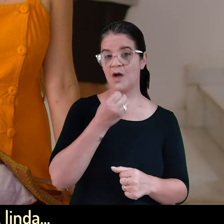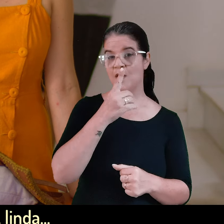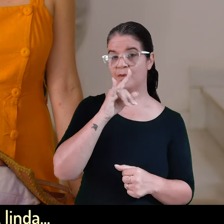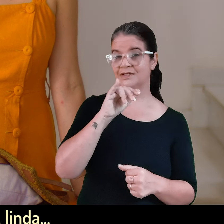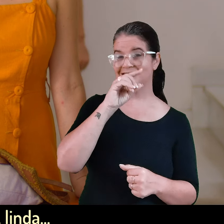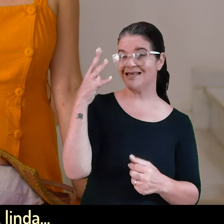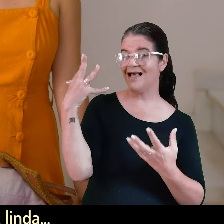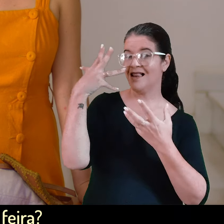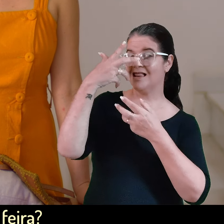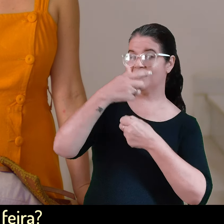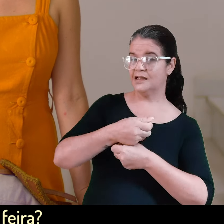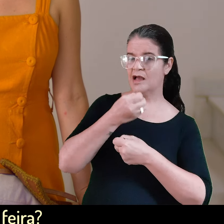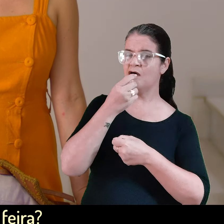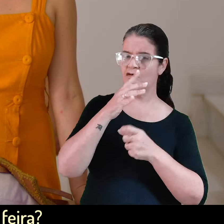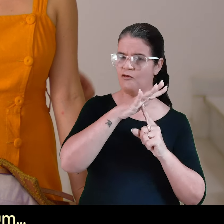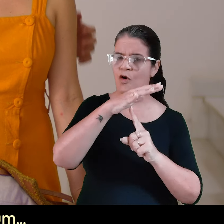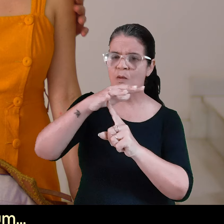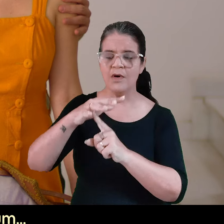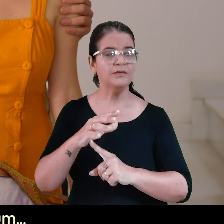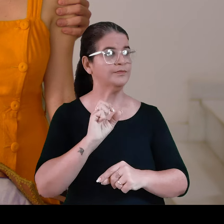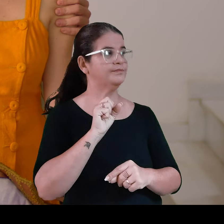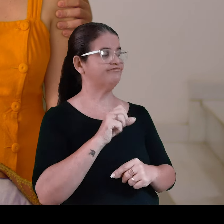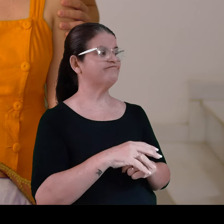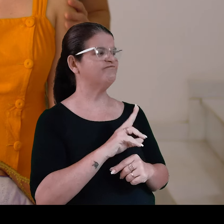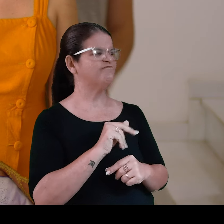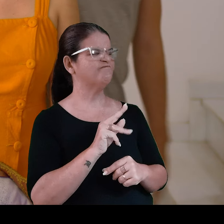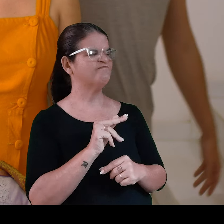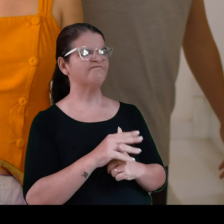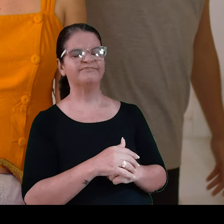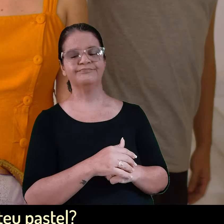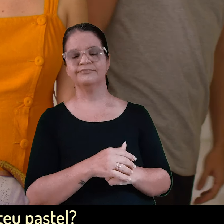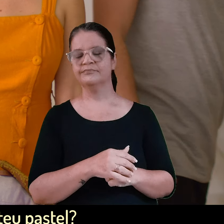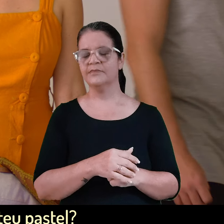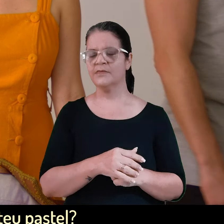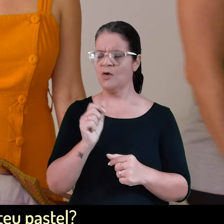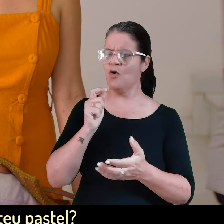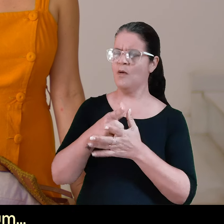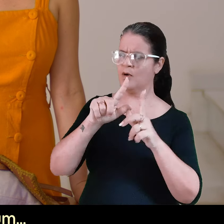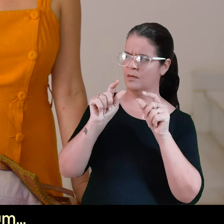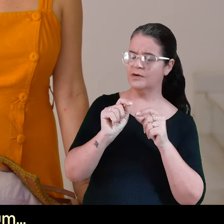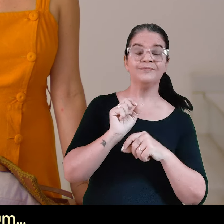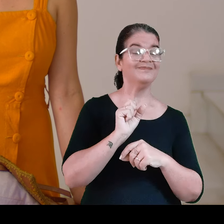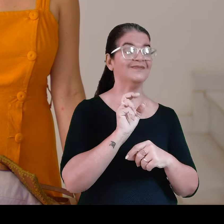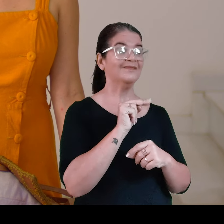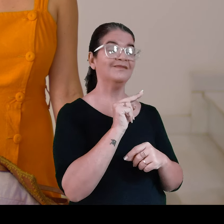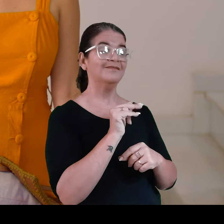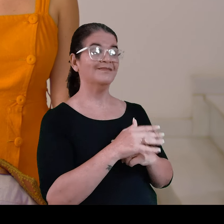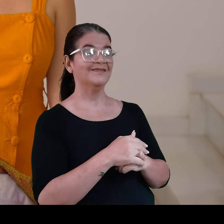dia, linda. Foi boa feira? Um rapaz se aproxima e dá um cheiro no cangote dela. Comprece teu pastel? Uhum.